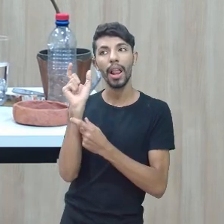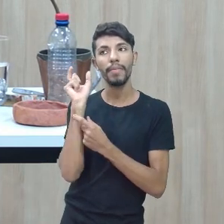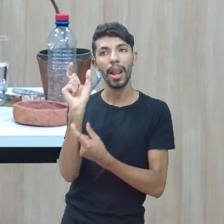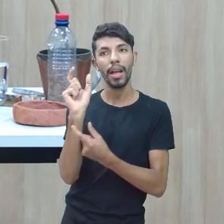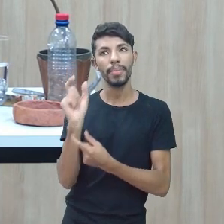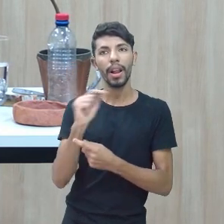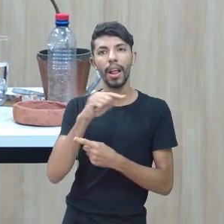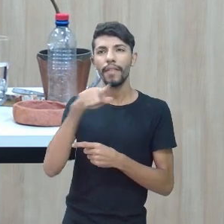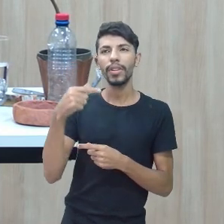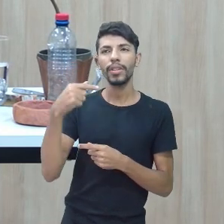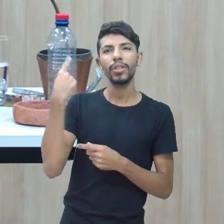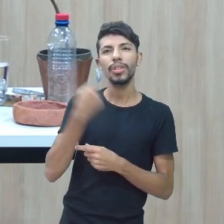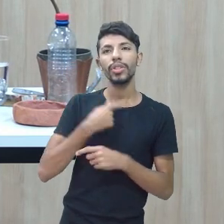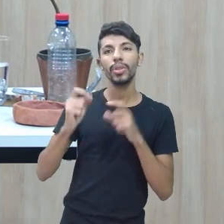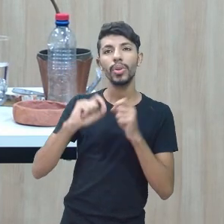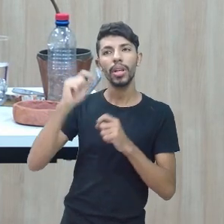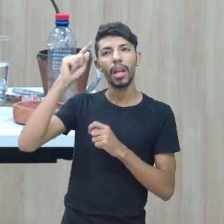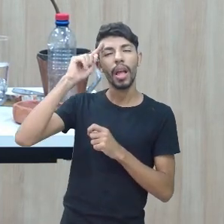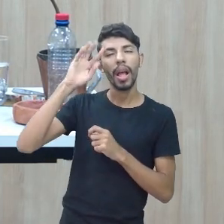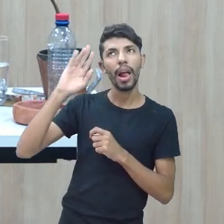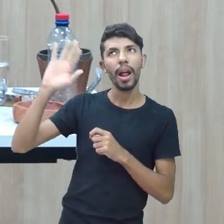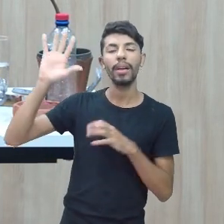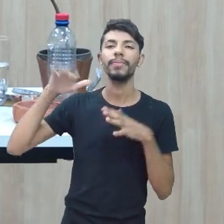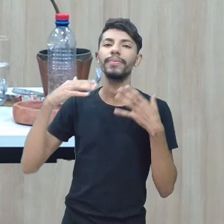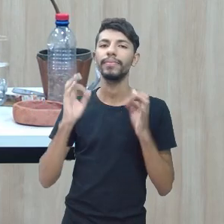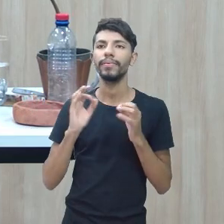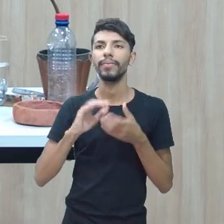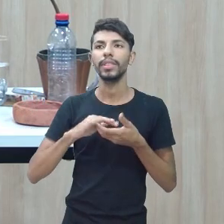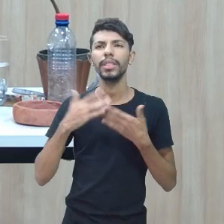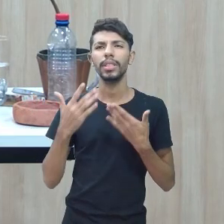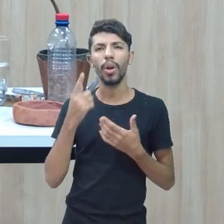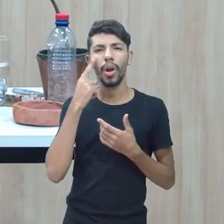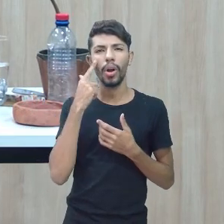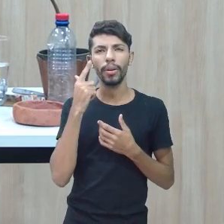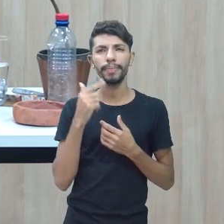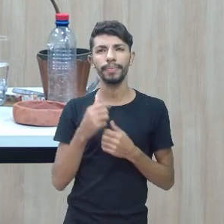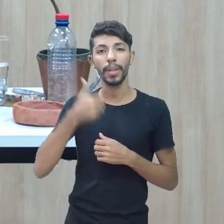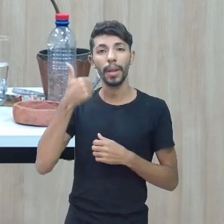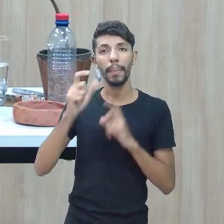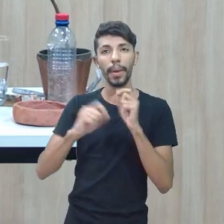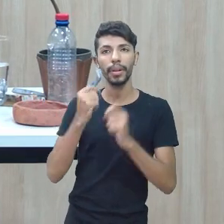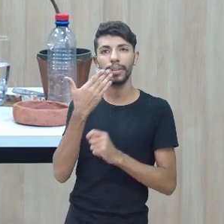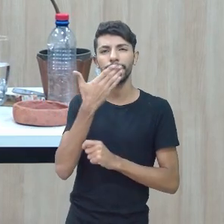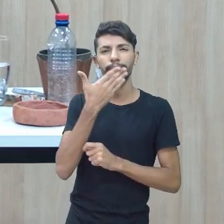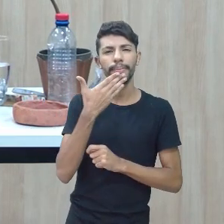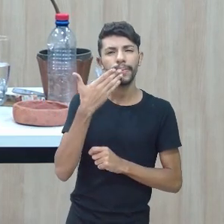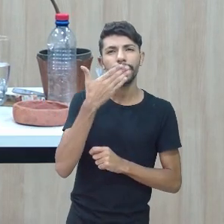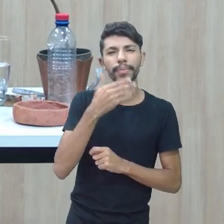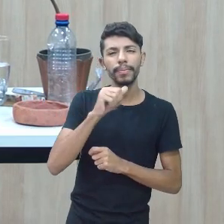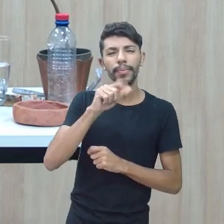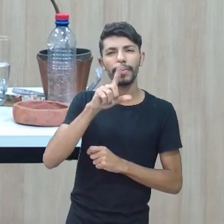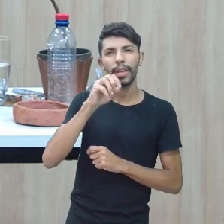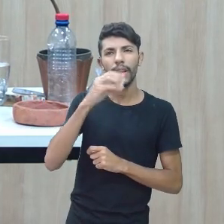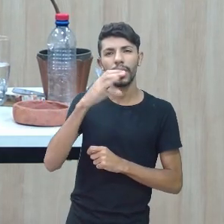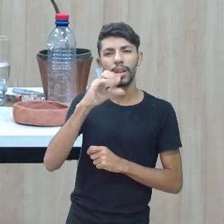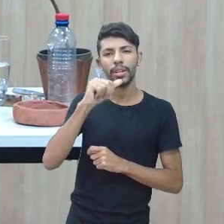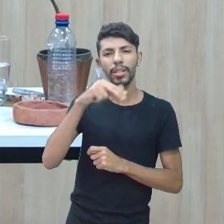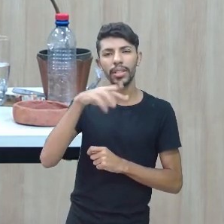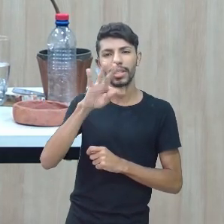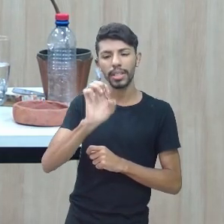esse exercício. Então, o que é que nós temos primeiro? O adoçante, não é? Aquele